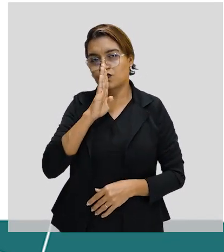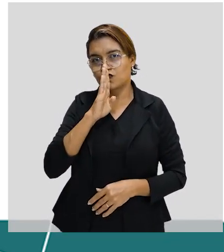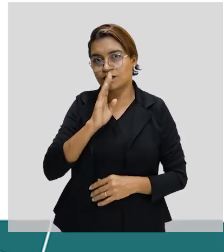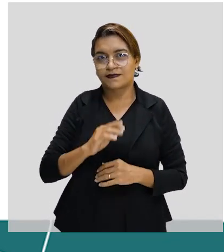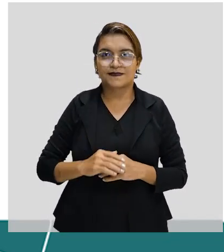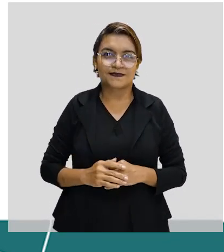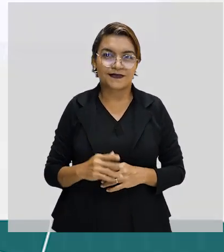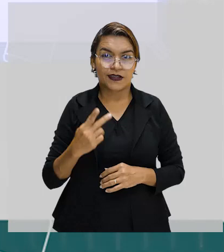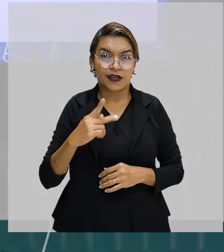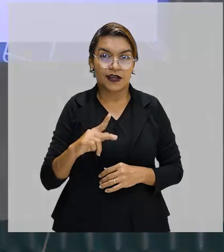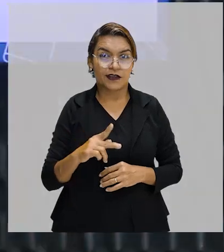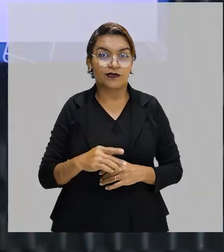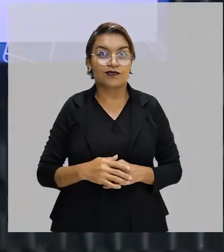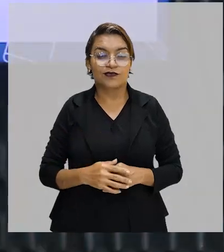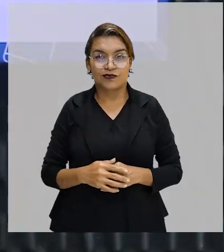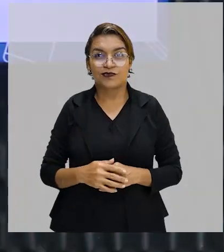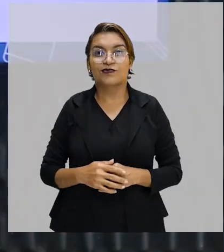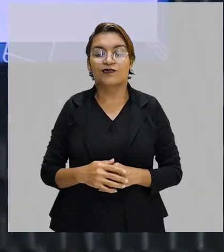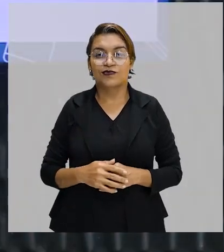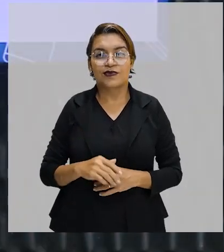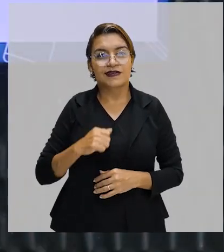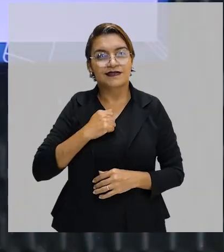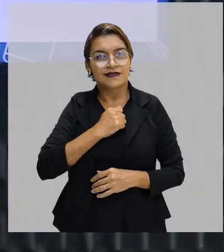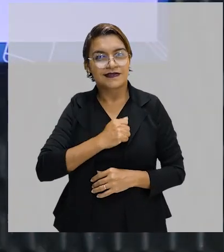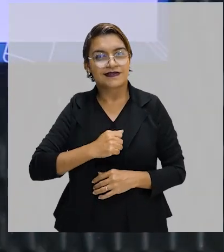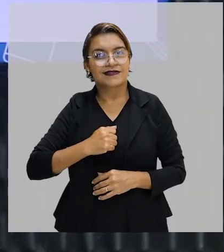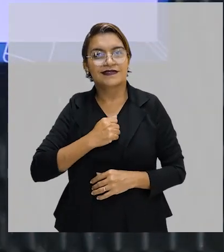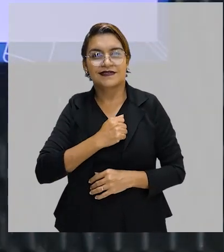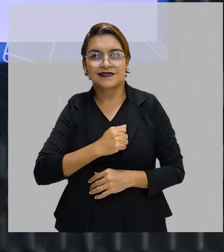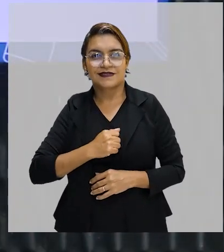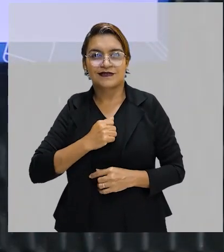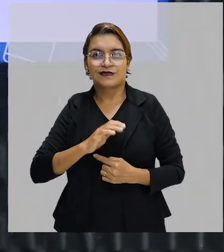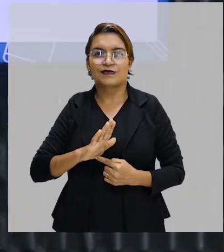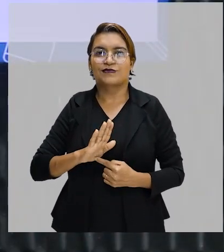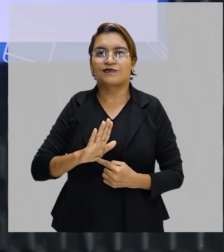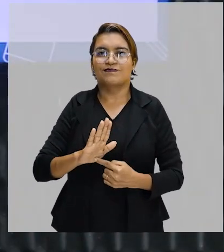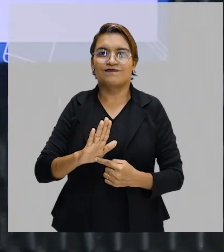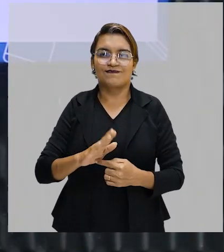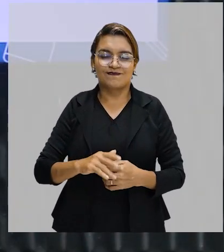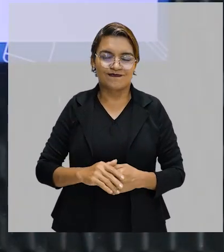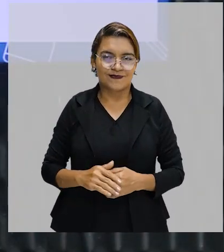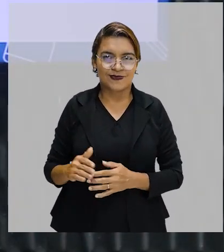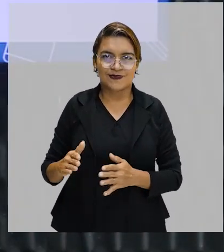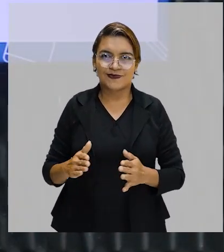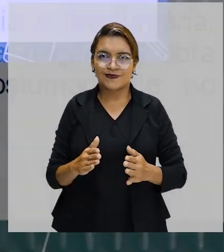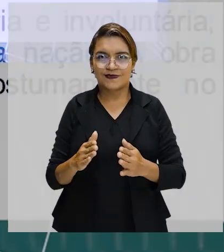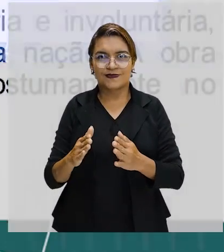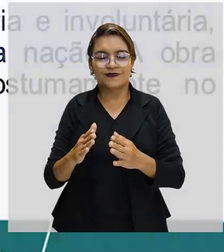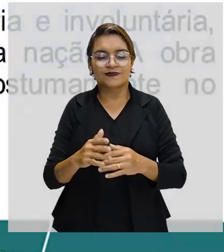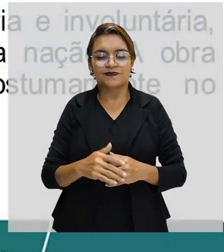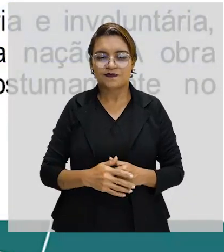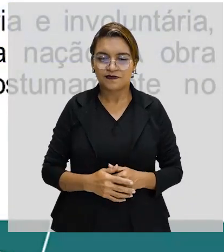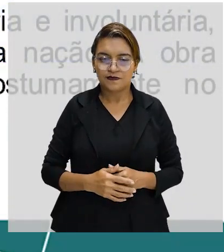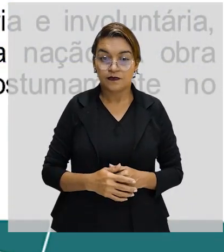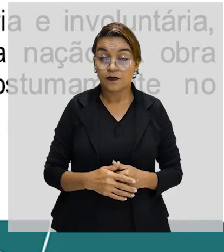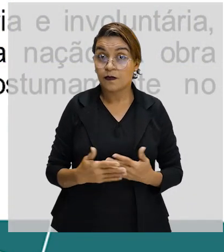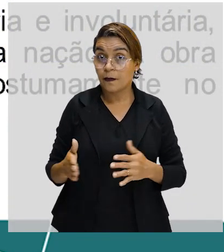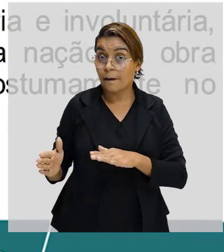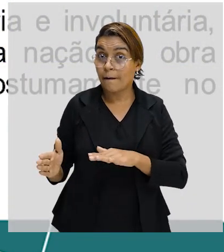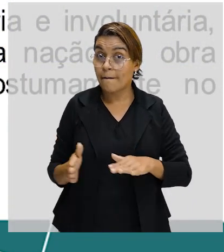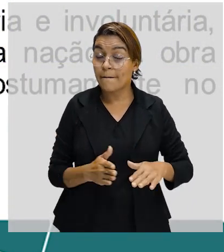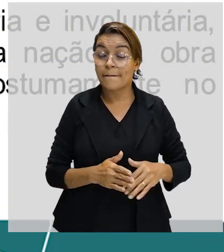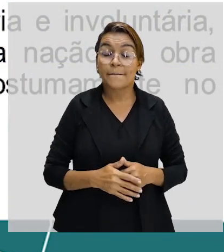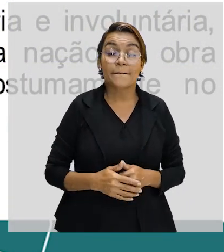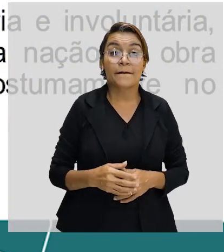a tua avó deste vento desta saudade descendo de mansinho pela estrada essa poesia